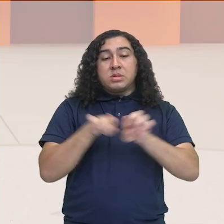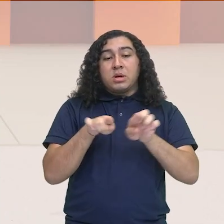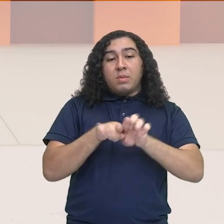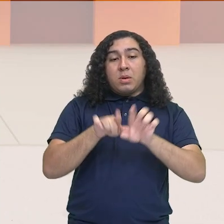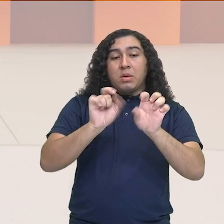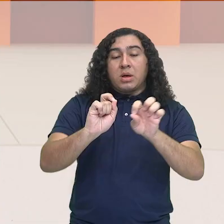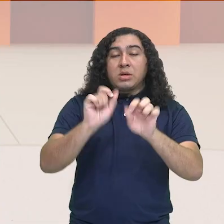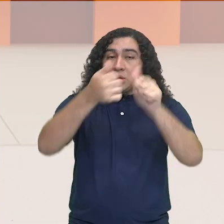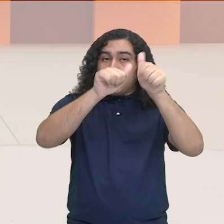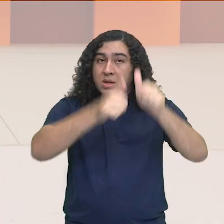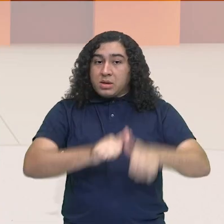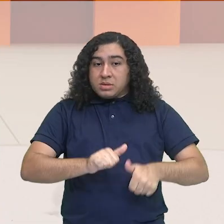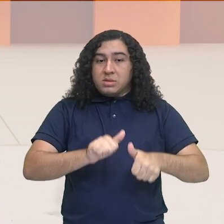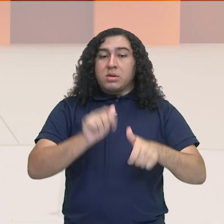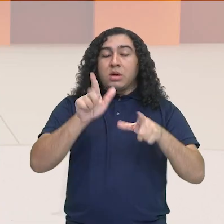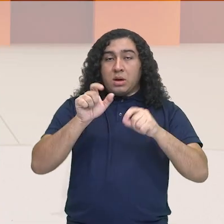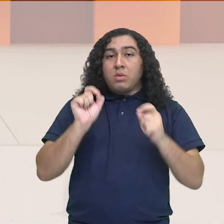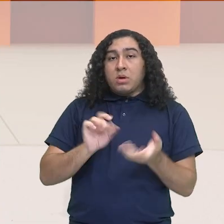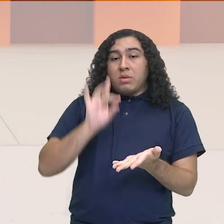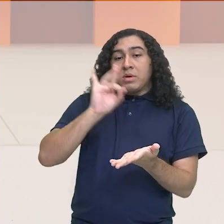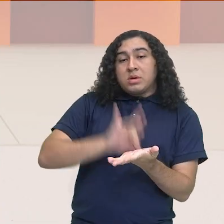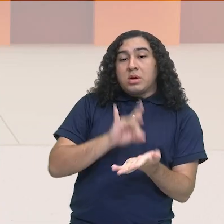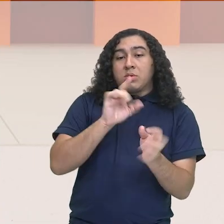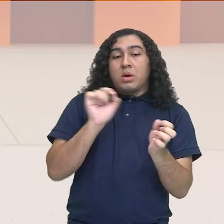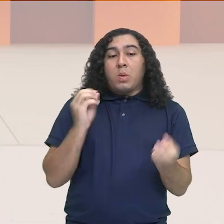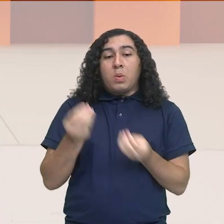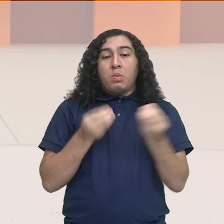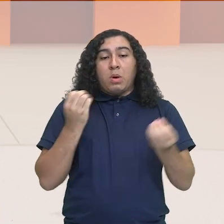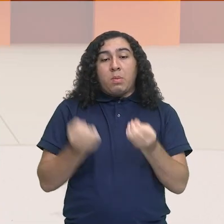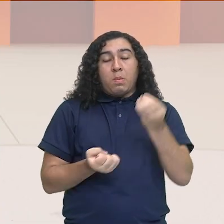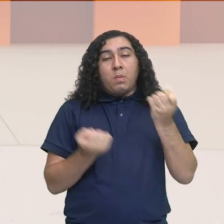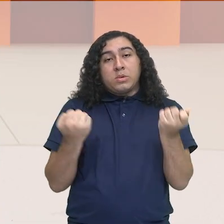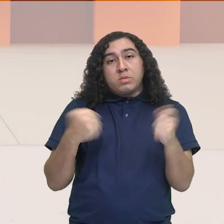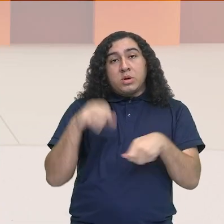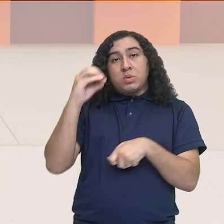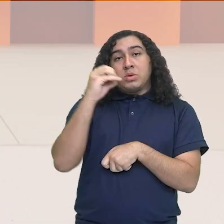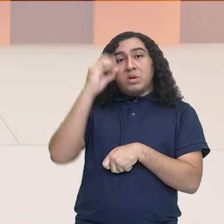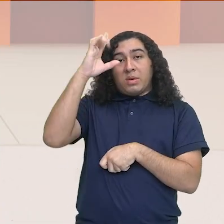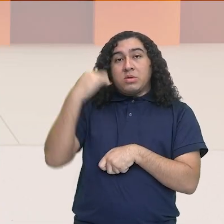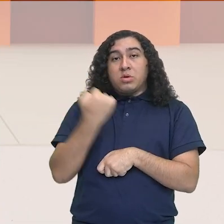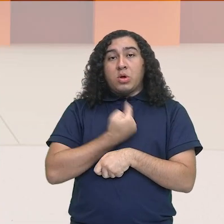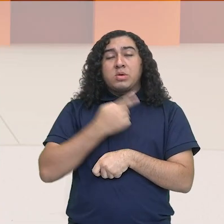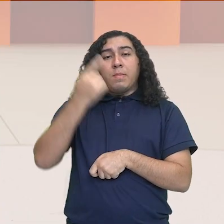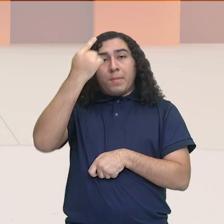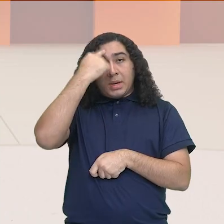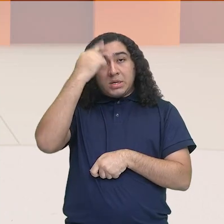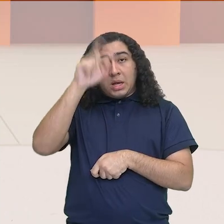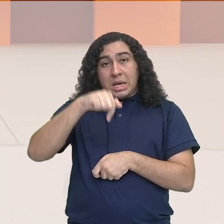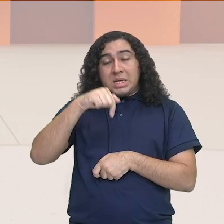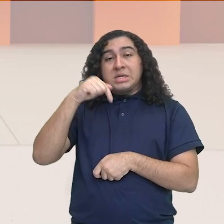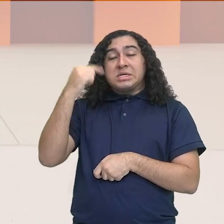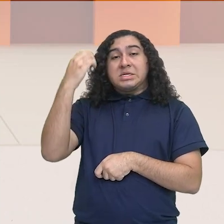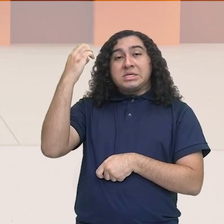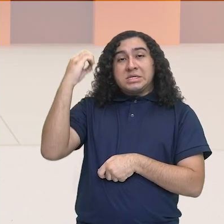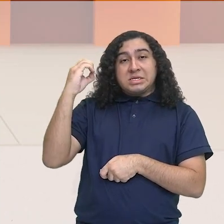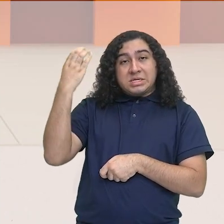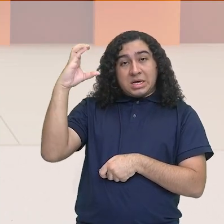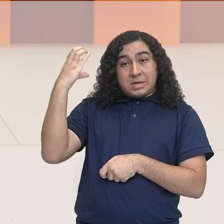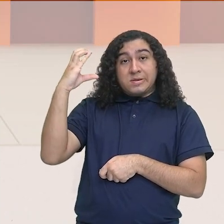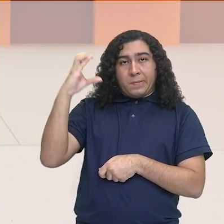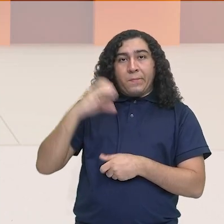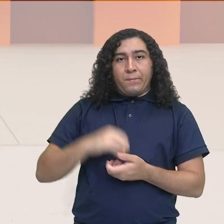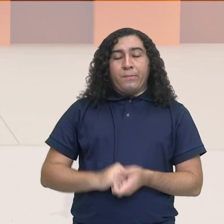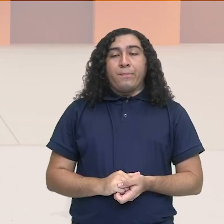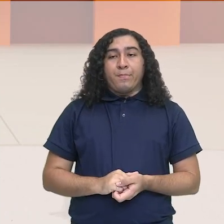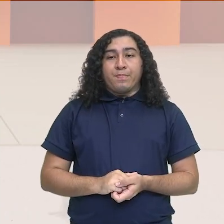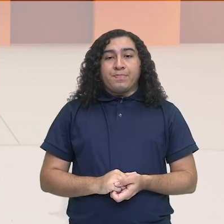de verificação constituem a forma de conhecimento que nós chamamos de ciência, não é isso?